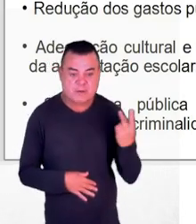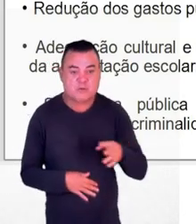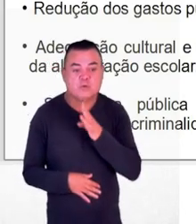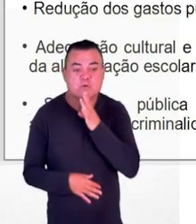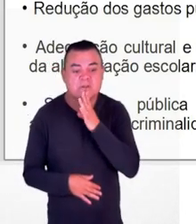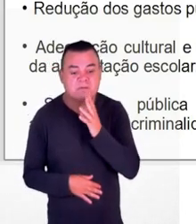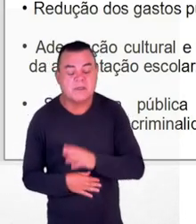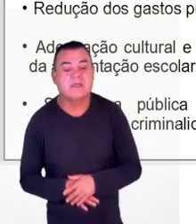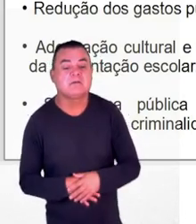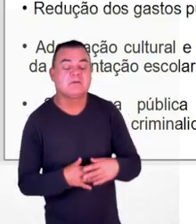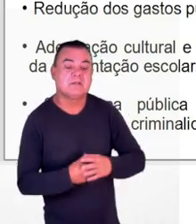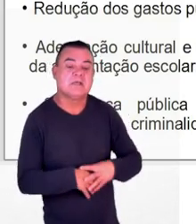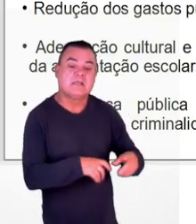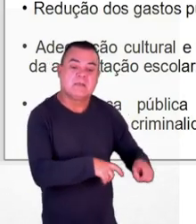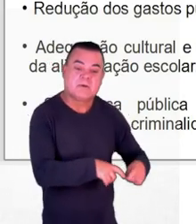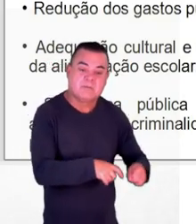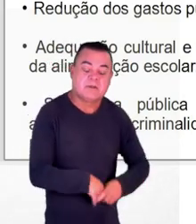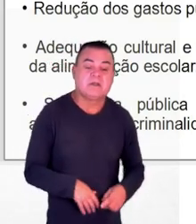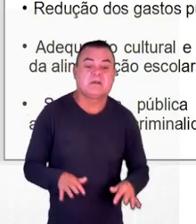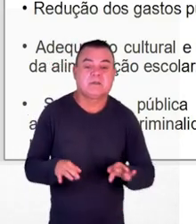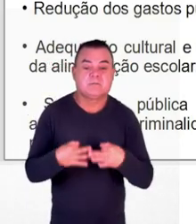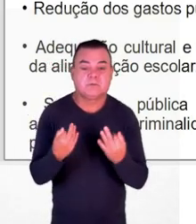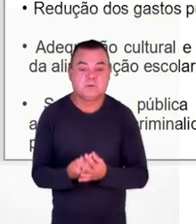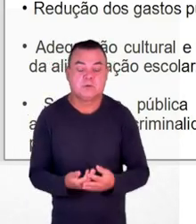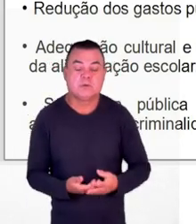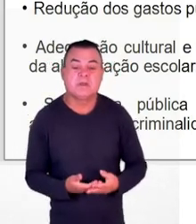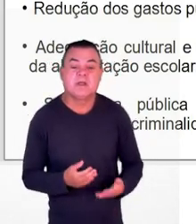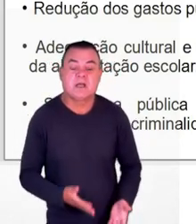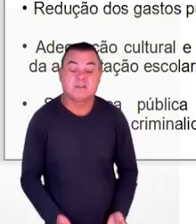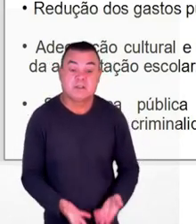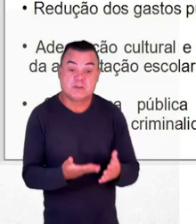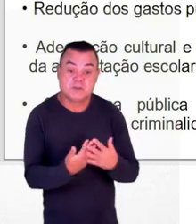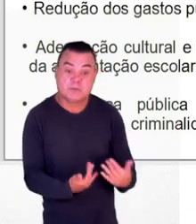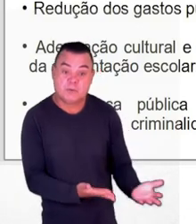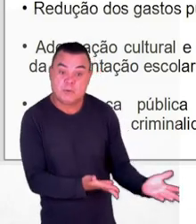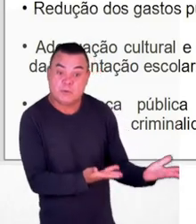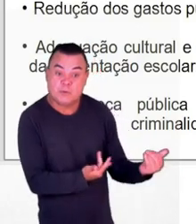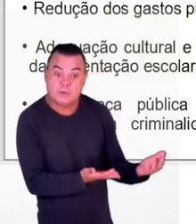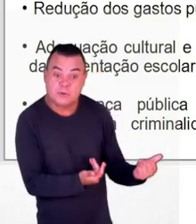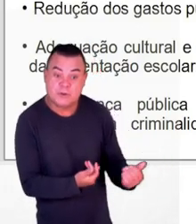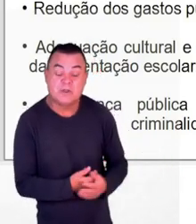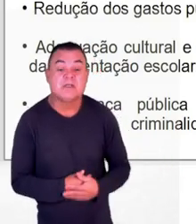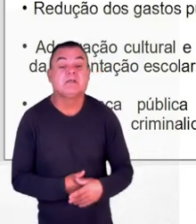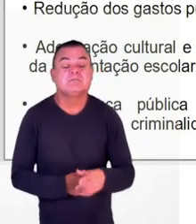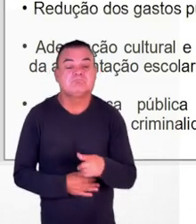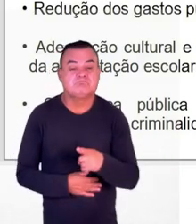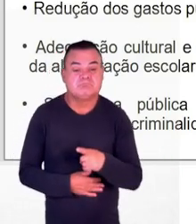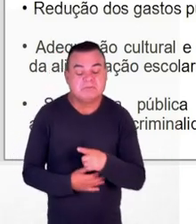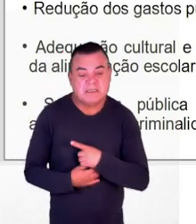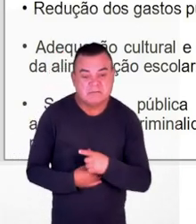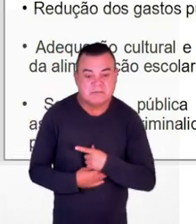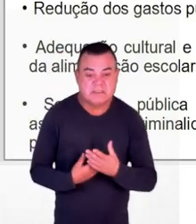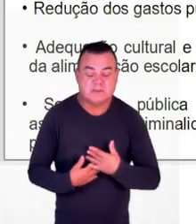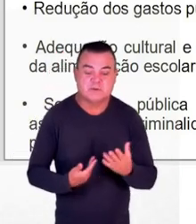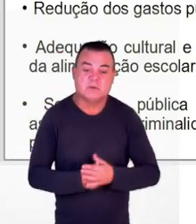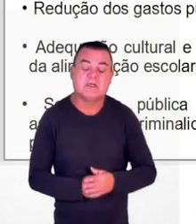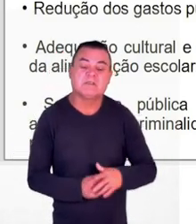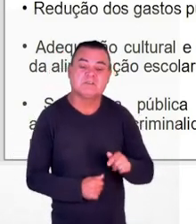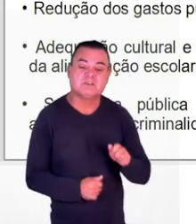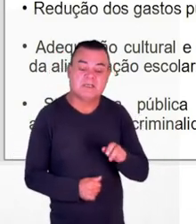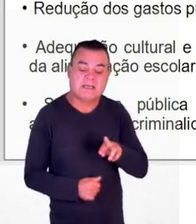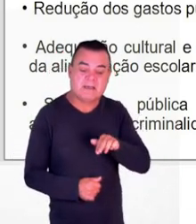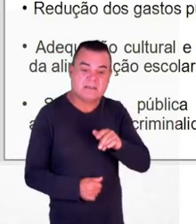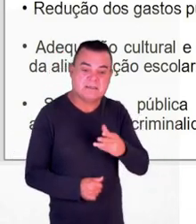tradicional mantém os jovens né L lá na ponta eles eles vêm essa perspectiva de geração de renda ficando na comunidade na aldeia